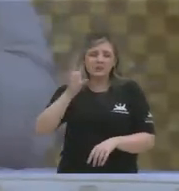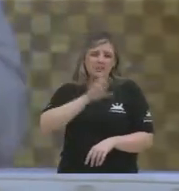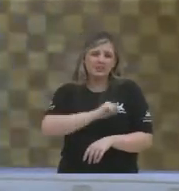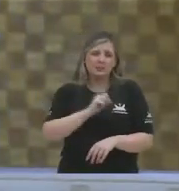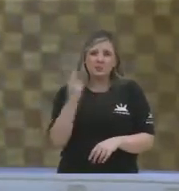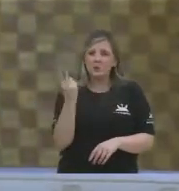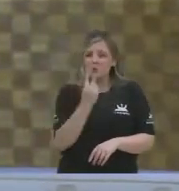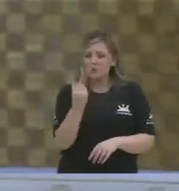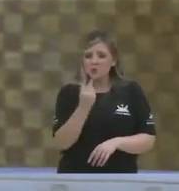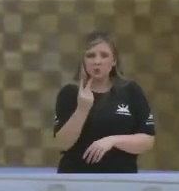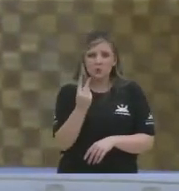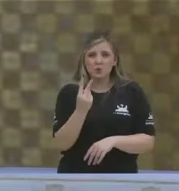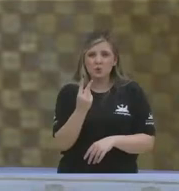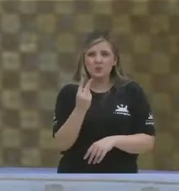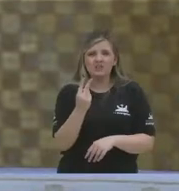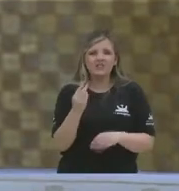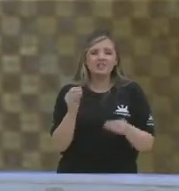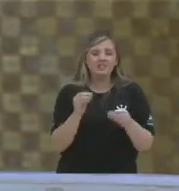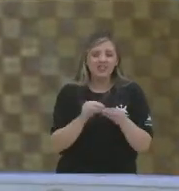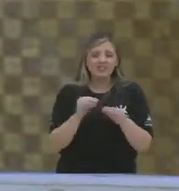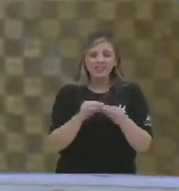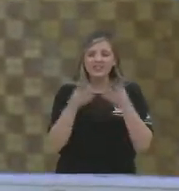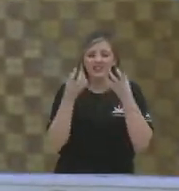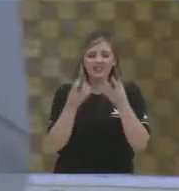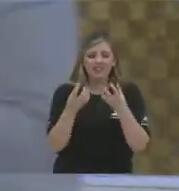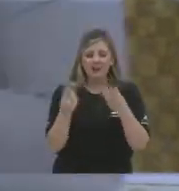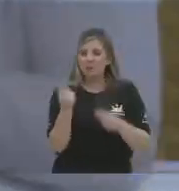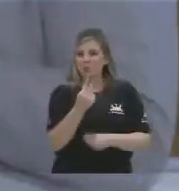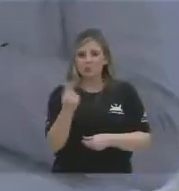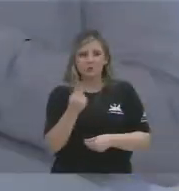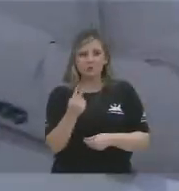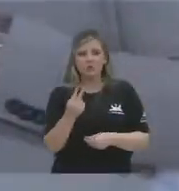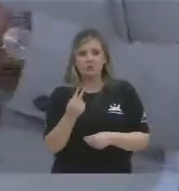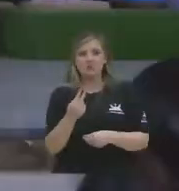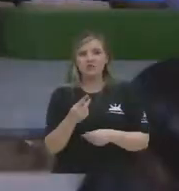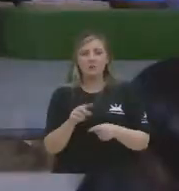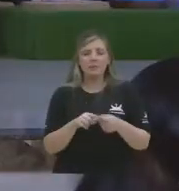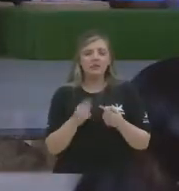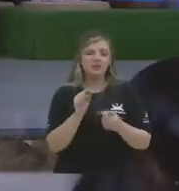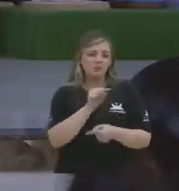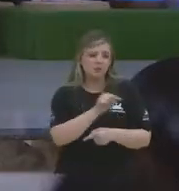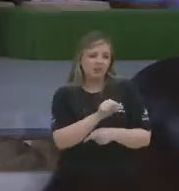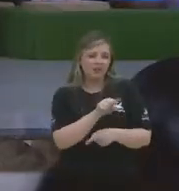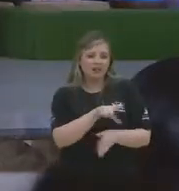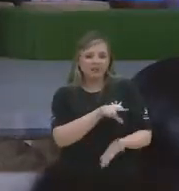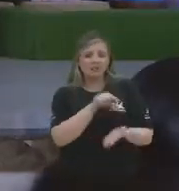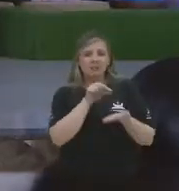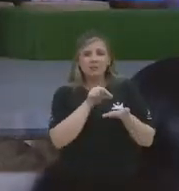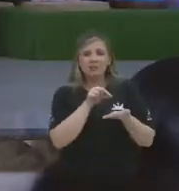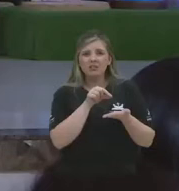um pode dizer, olha, eu nem estou contigo. Essa é a diferença.